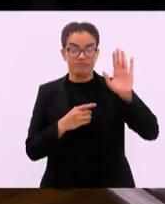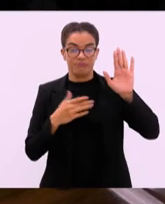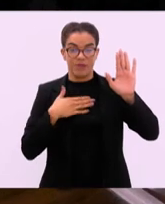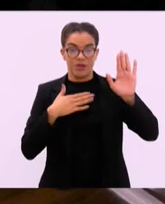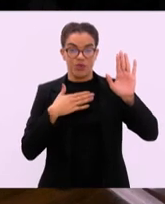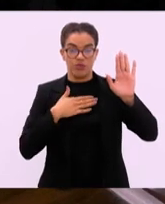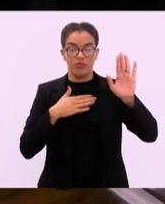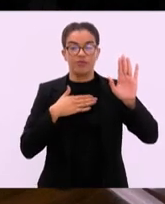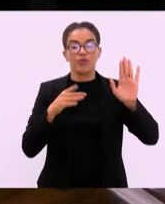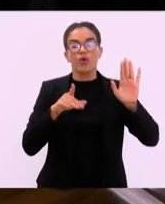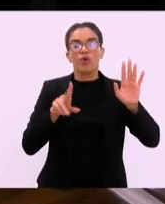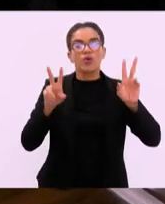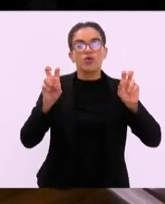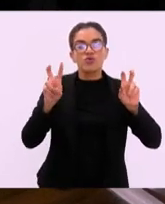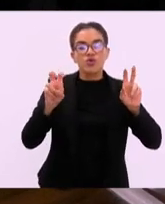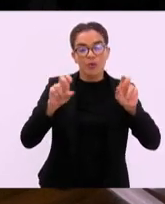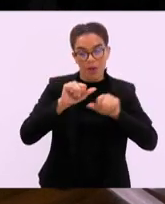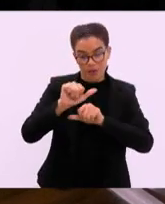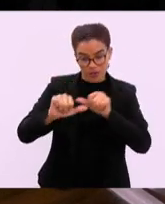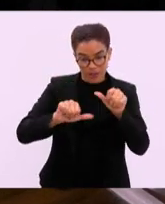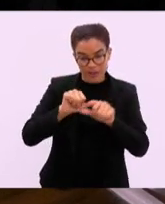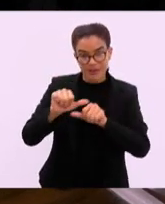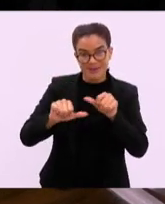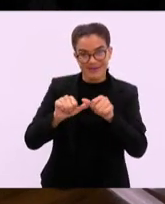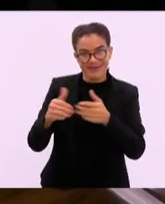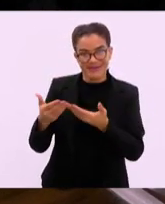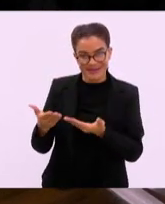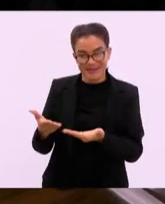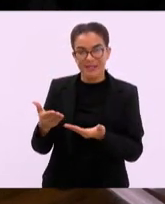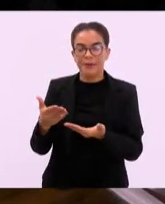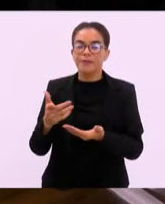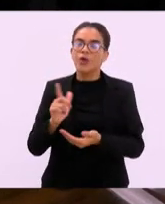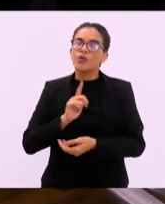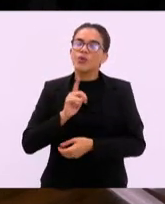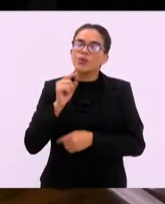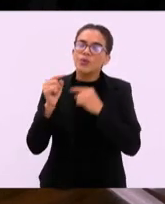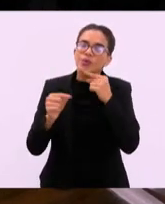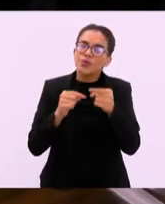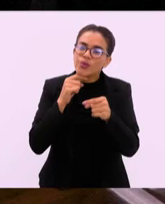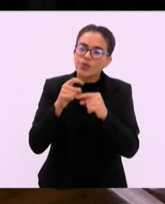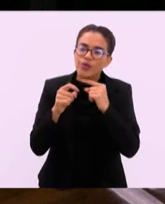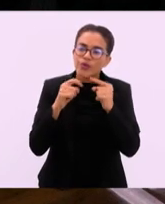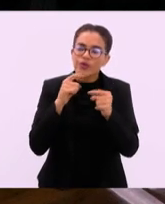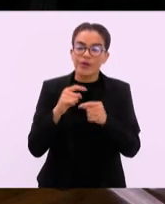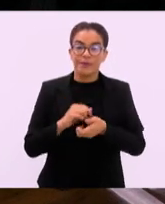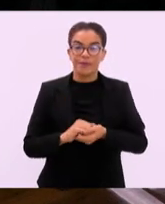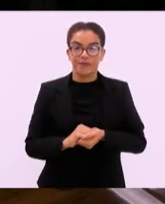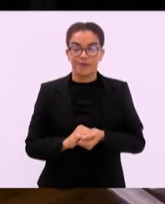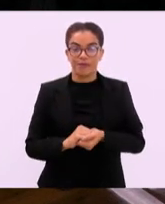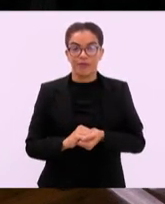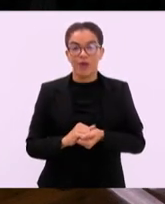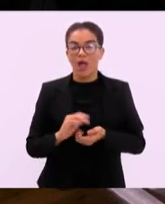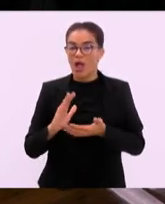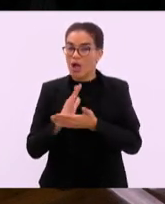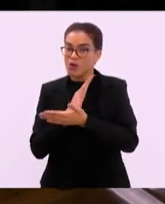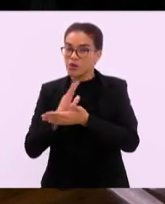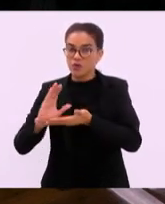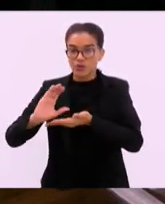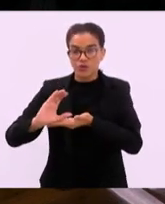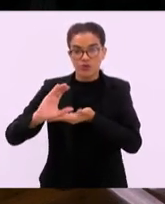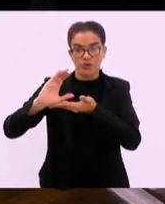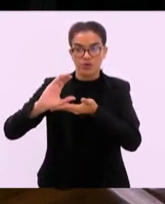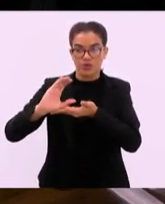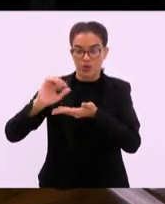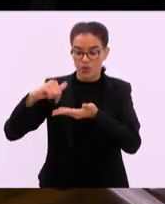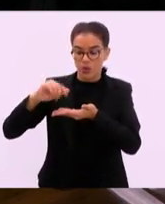O teor da mudança esse que aponta o deputado Carlos Mink, eu tenho uma dúvida que muitos conselhos, caso, por